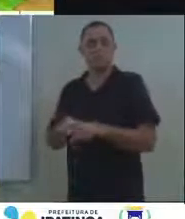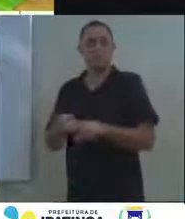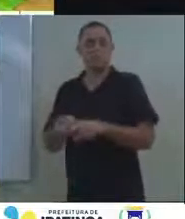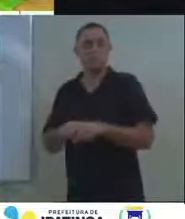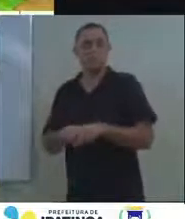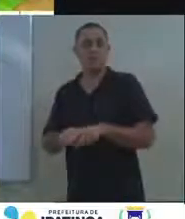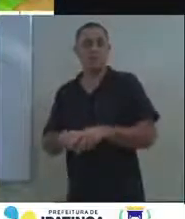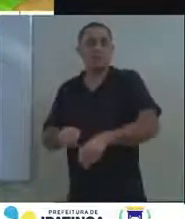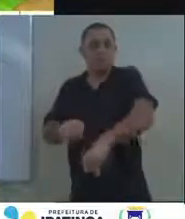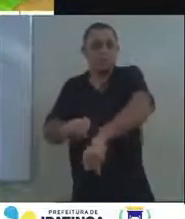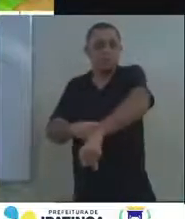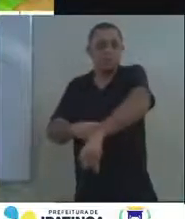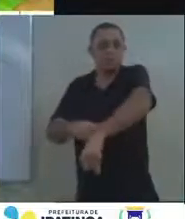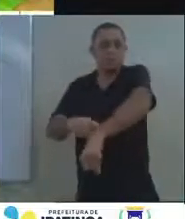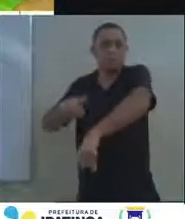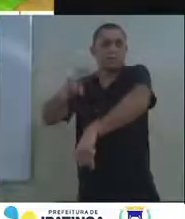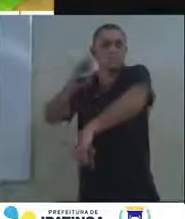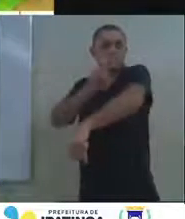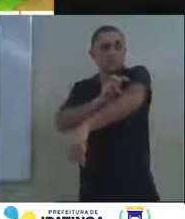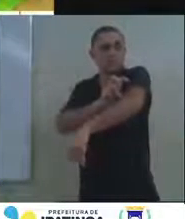ensino infantil, a gente tem outras